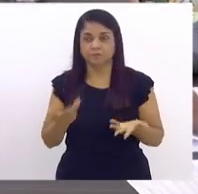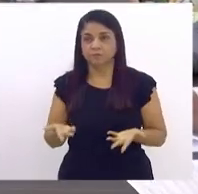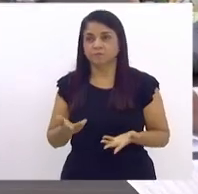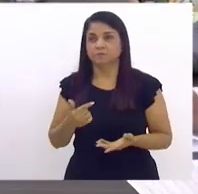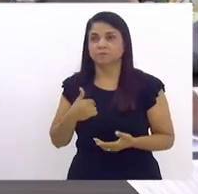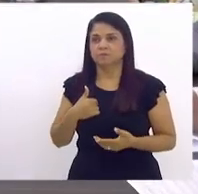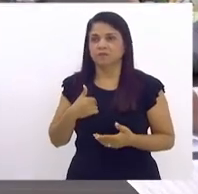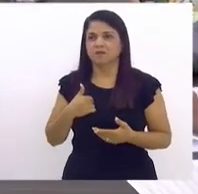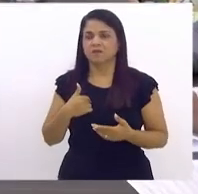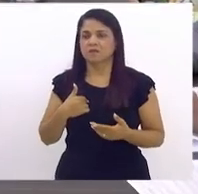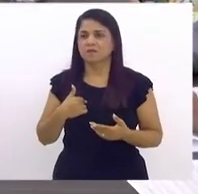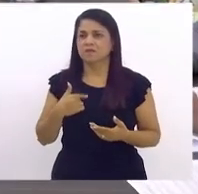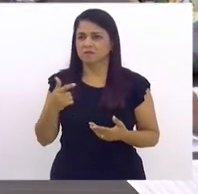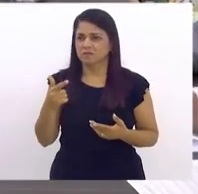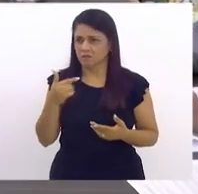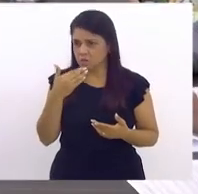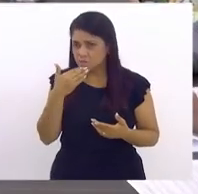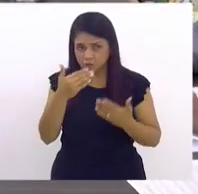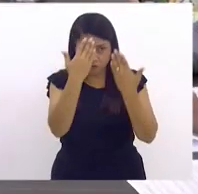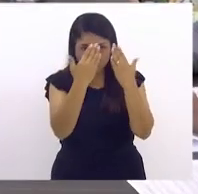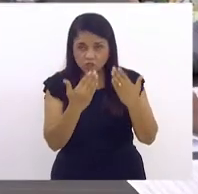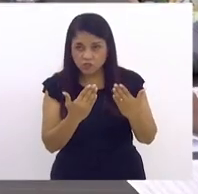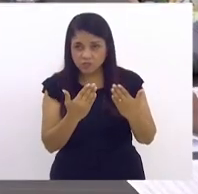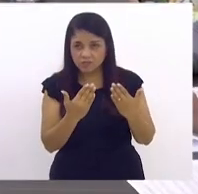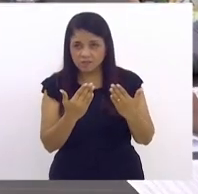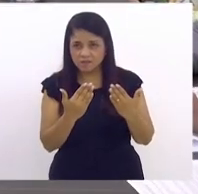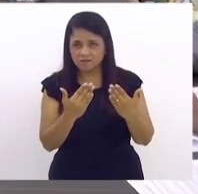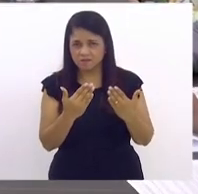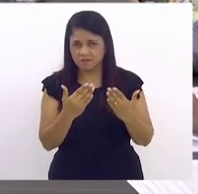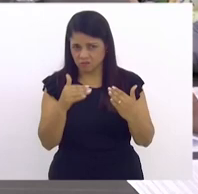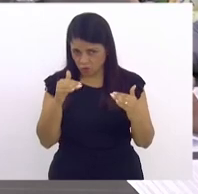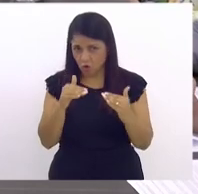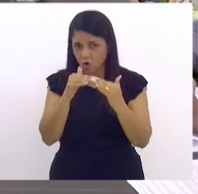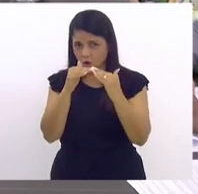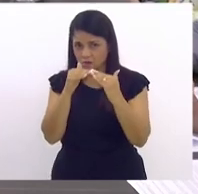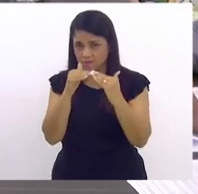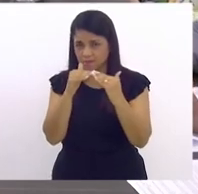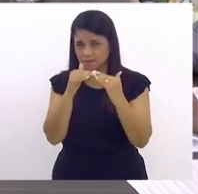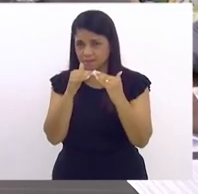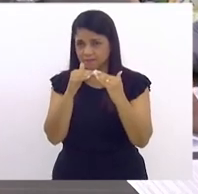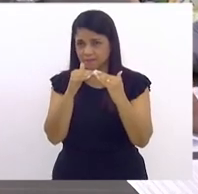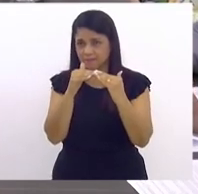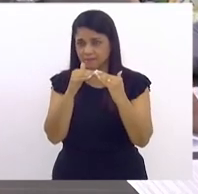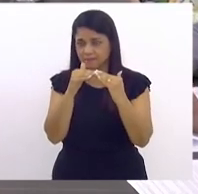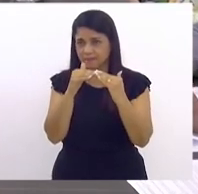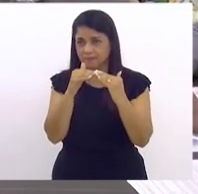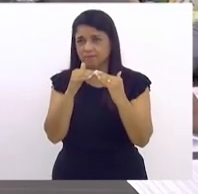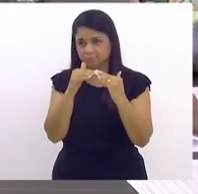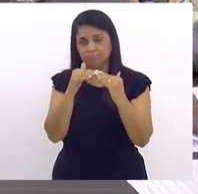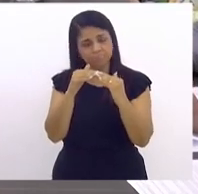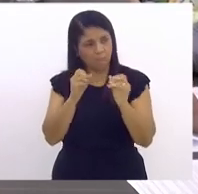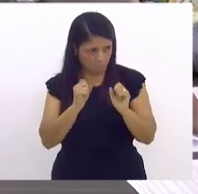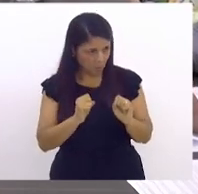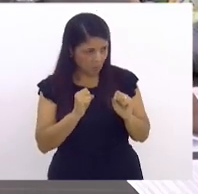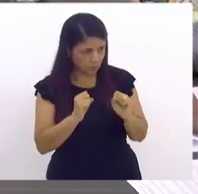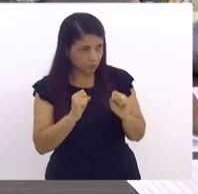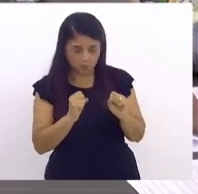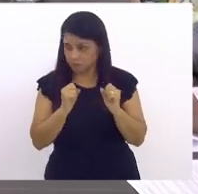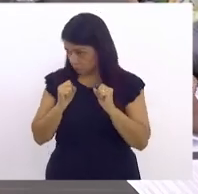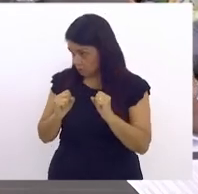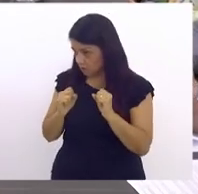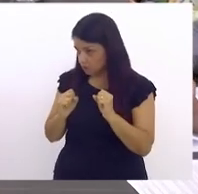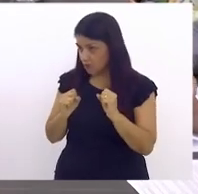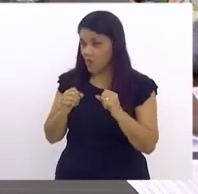da gente, de Vossa Excelência pedir vista? E a sim. Gente eu posso pedir como autora? Parecer? Pode, pode. Tá bom. Eu fazer o parecer e, na quarta, a gente